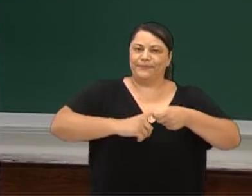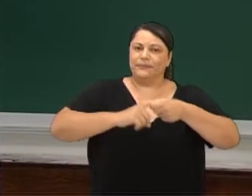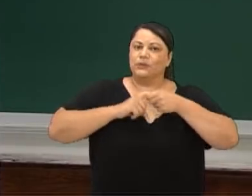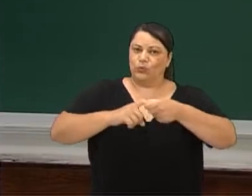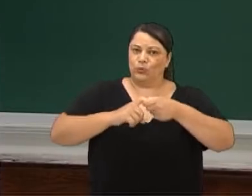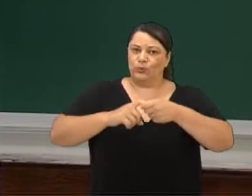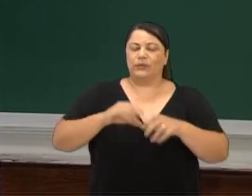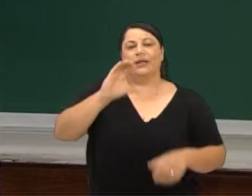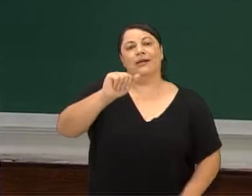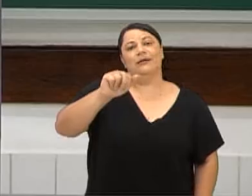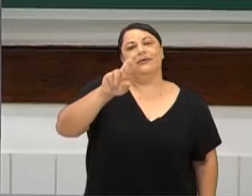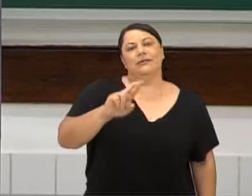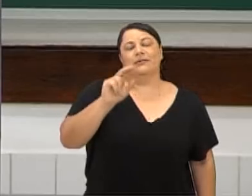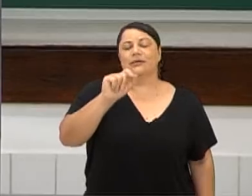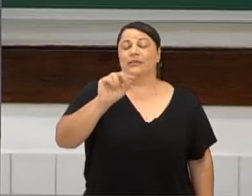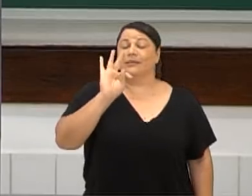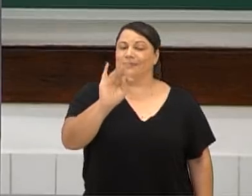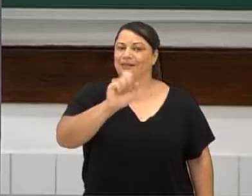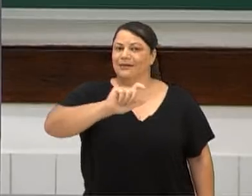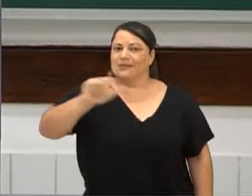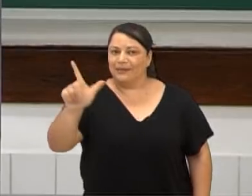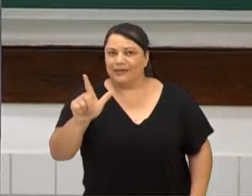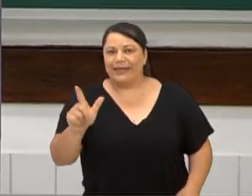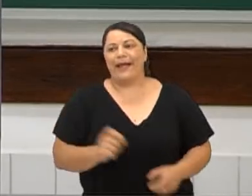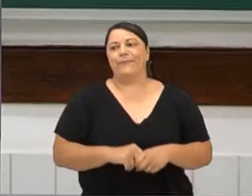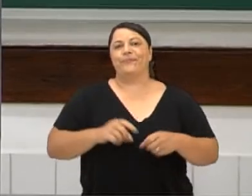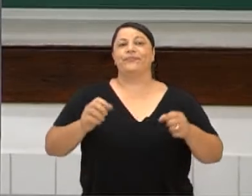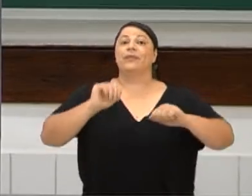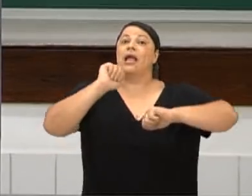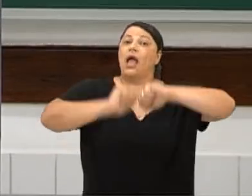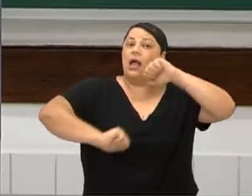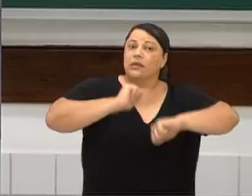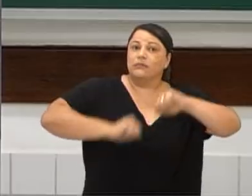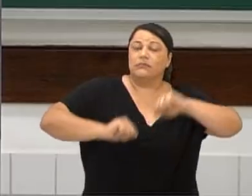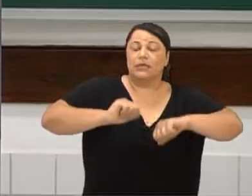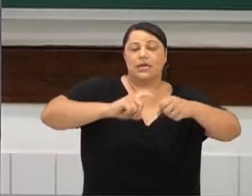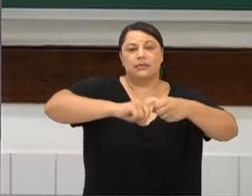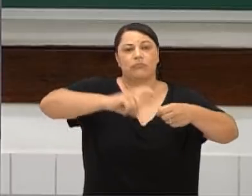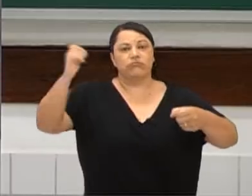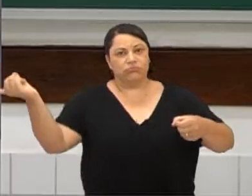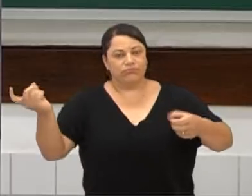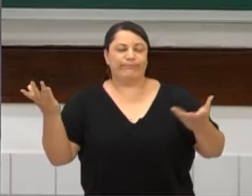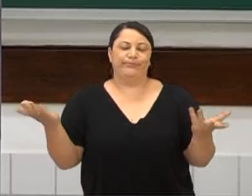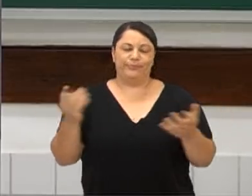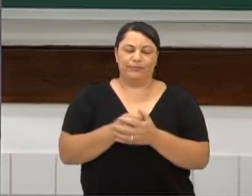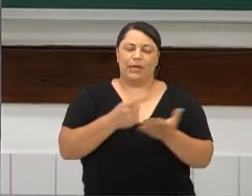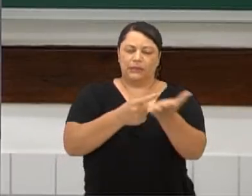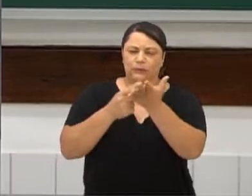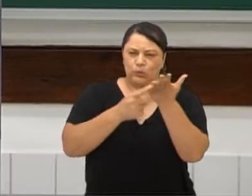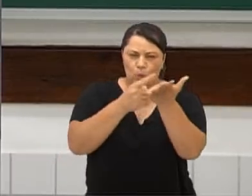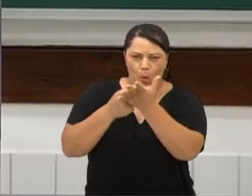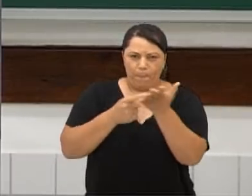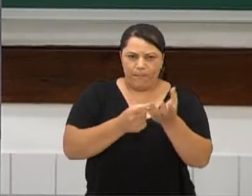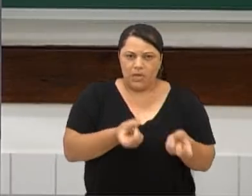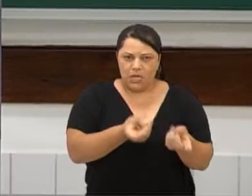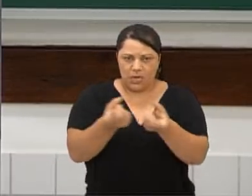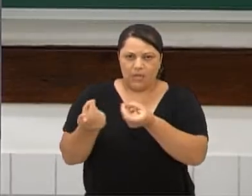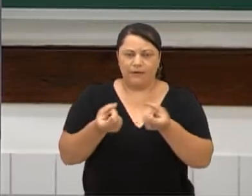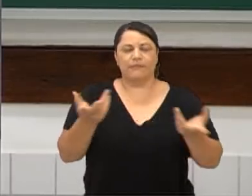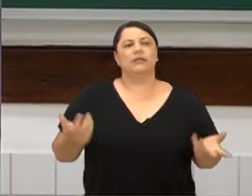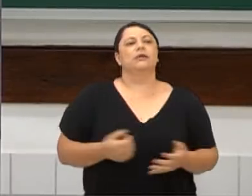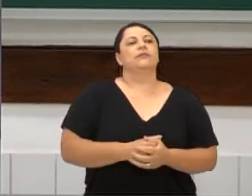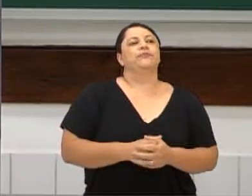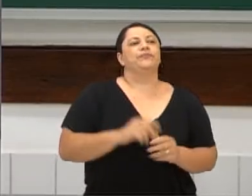O cartel, empresas autônomas, independentes, que combinam preços. E o holding, o que é? A